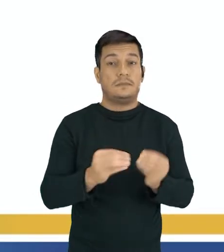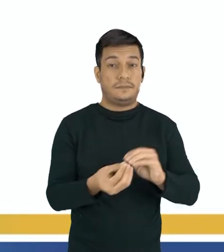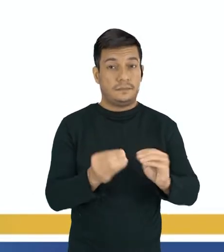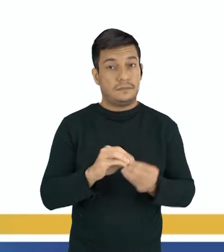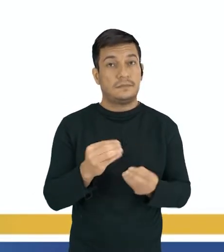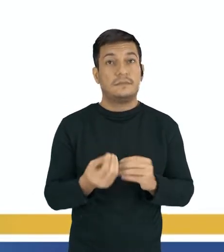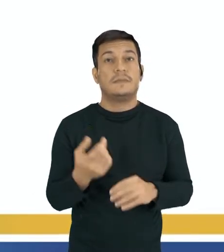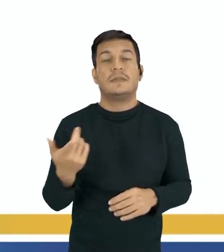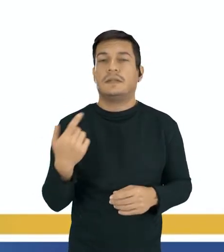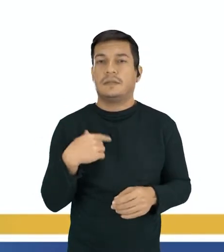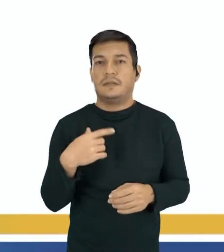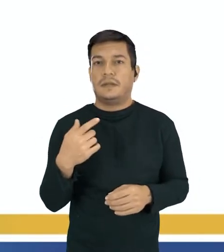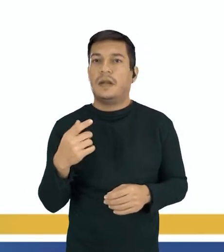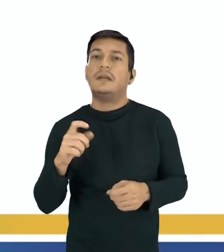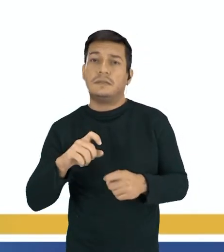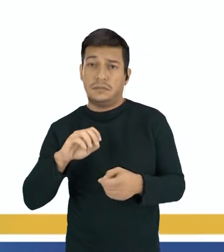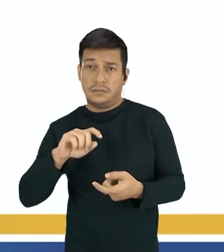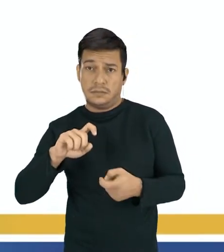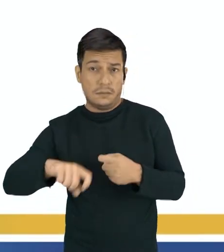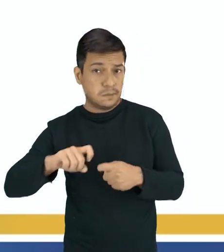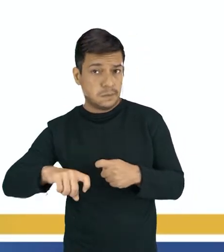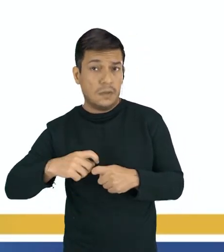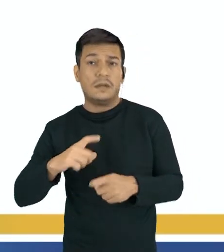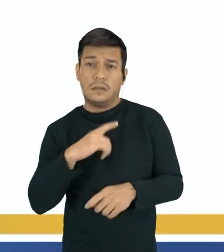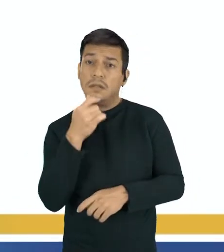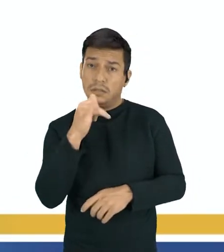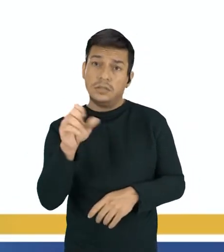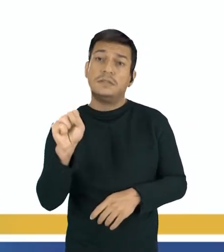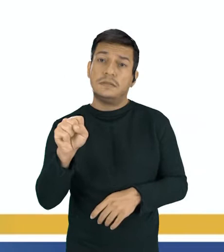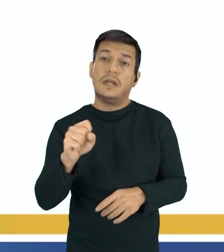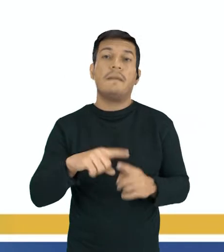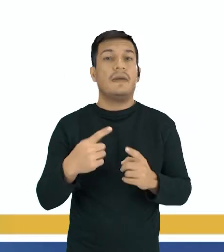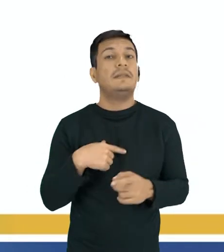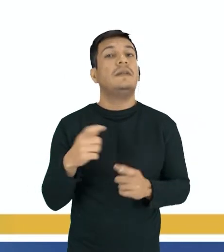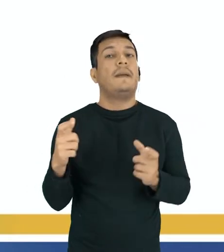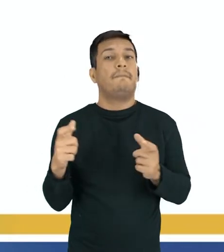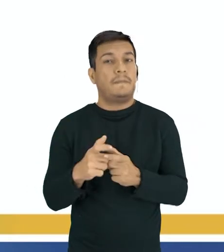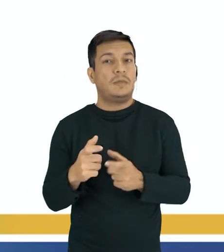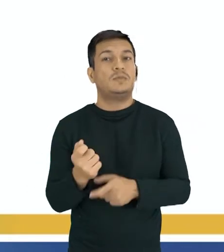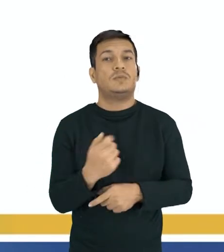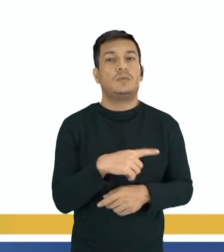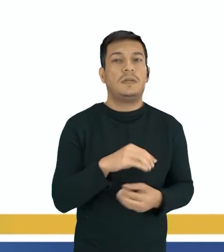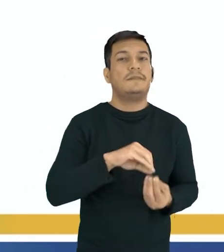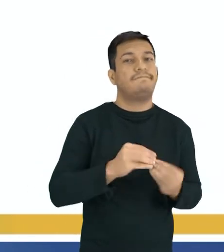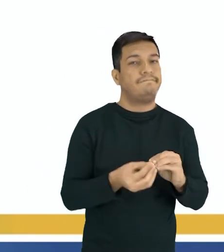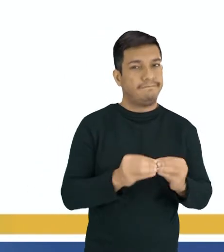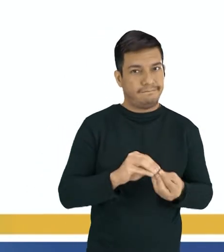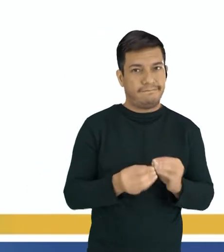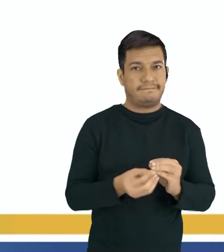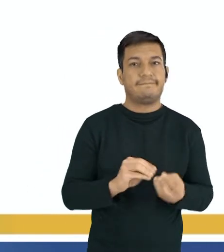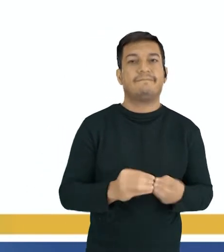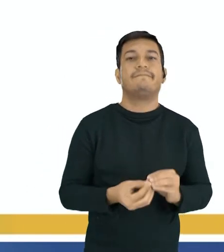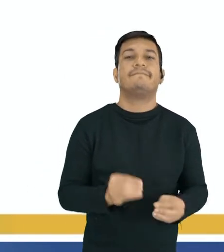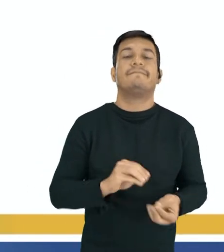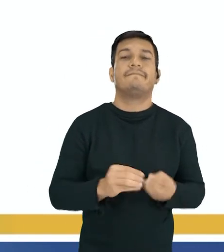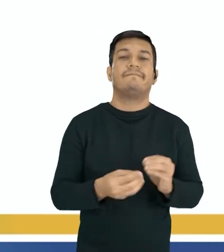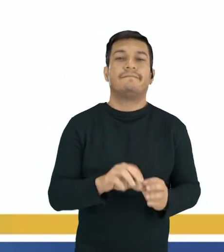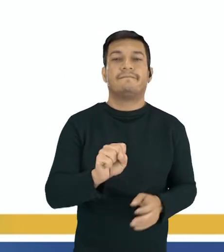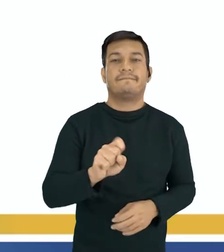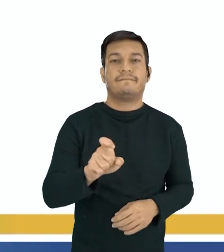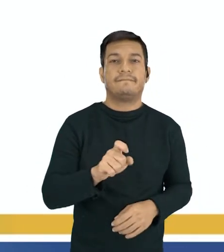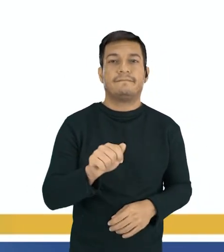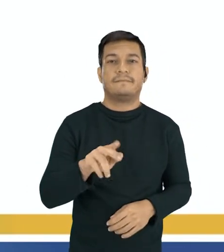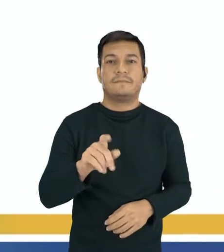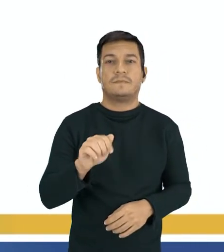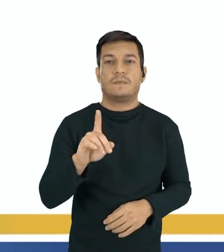dizer que a sexuada não gaste energia. Gasta sim, mas gasta bem menos quando a gente compara com a reprodução